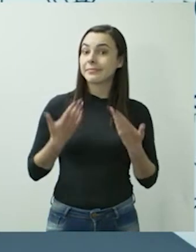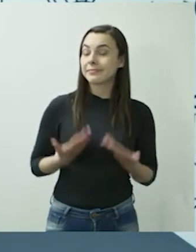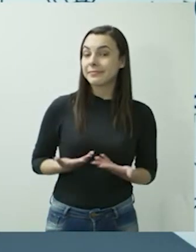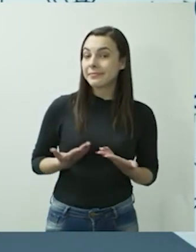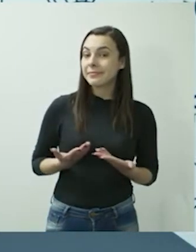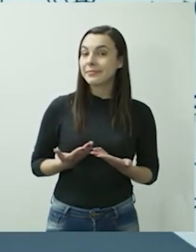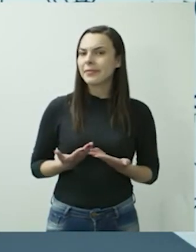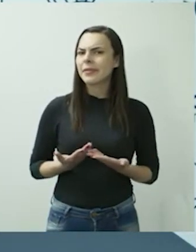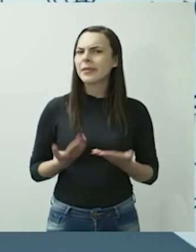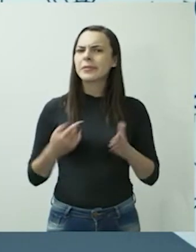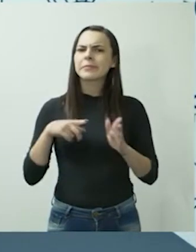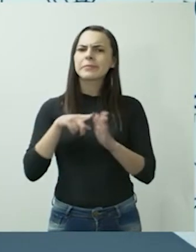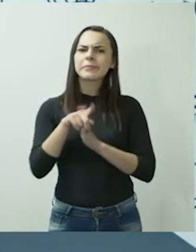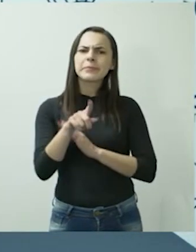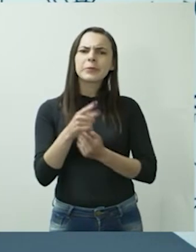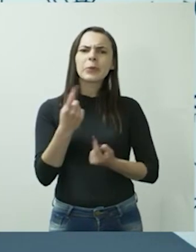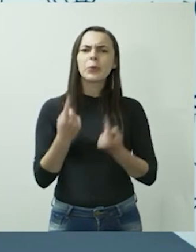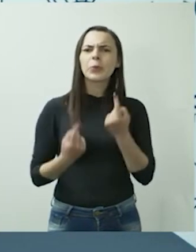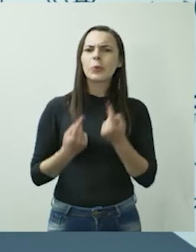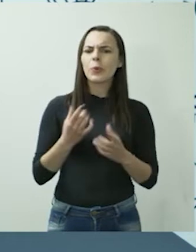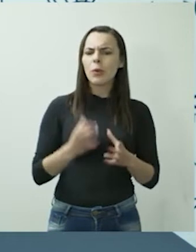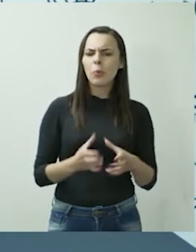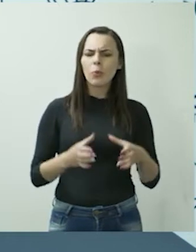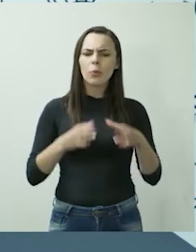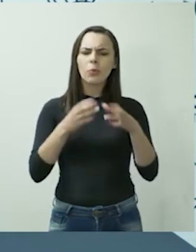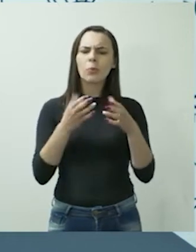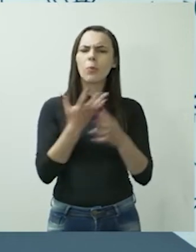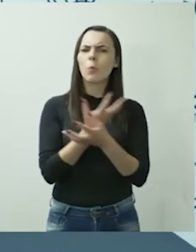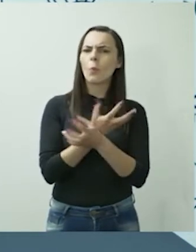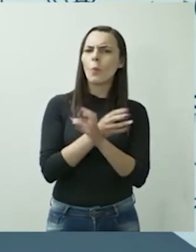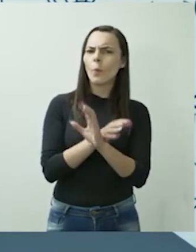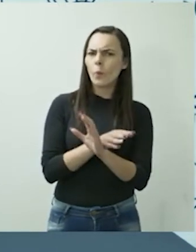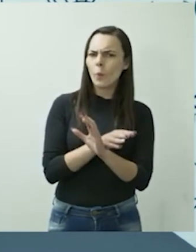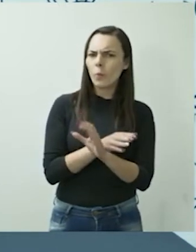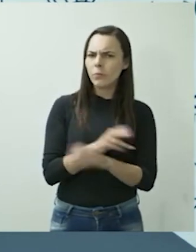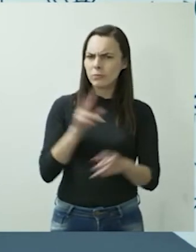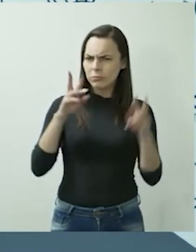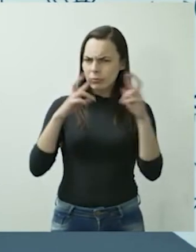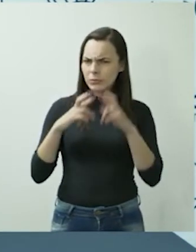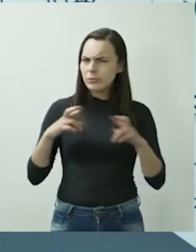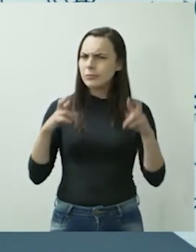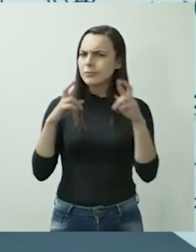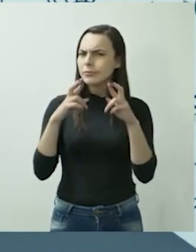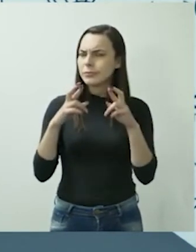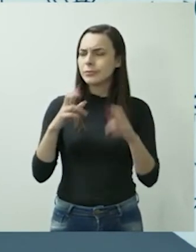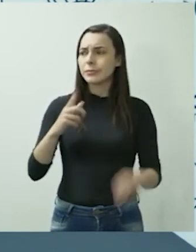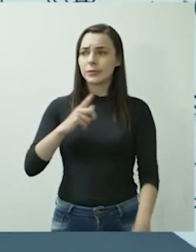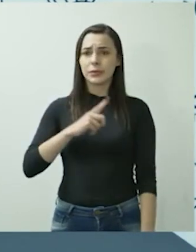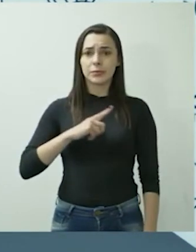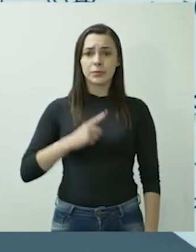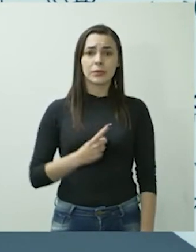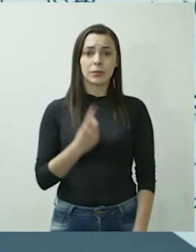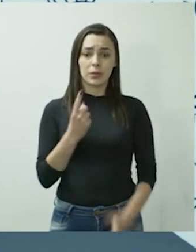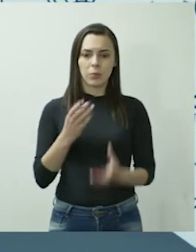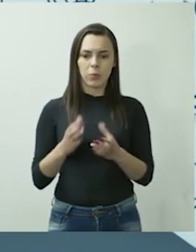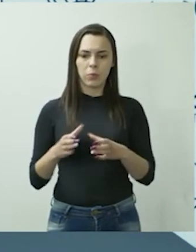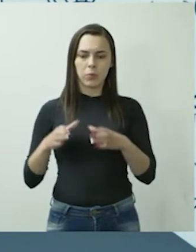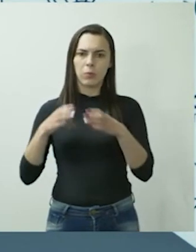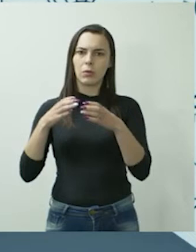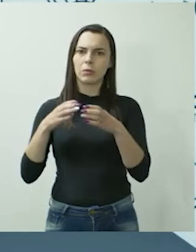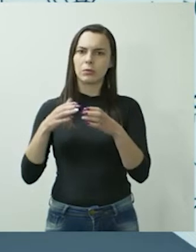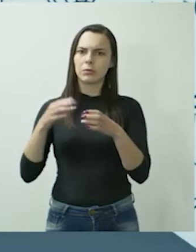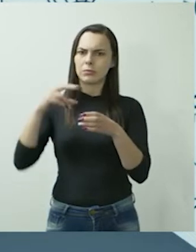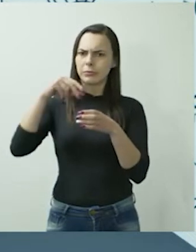Crianças, qual pote está vazio? Observaram lá? Aqui nós temos um pote que está cheio